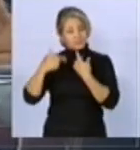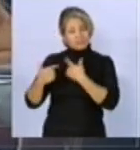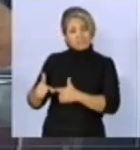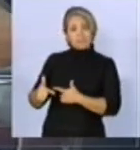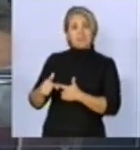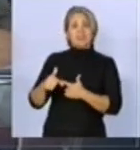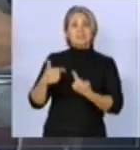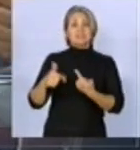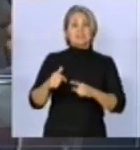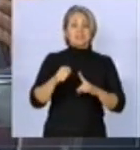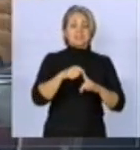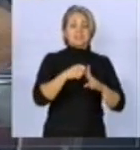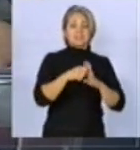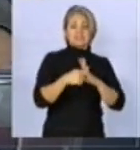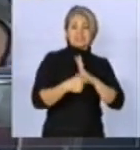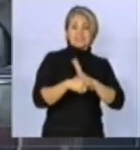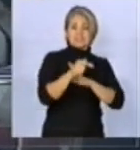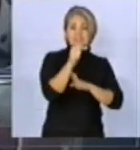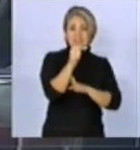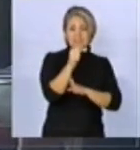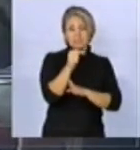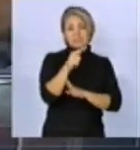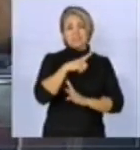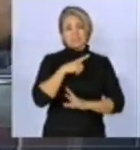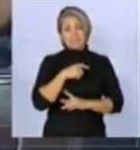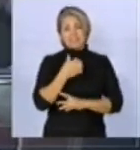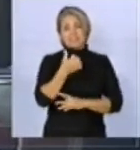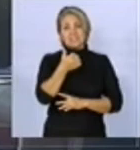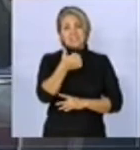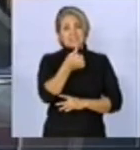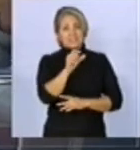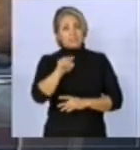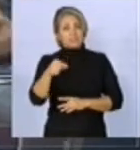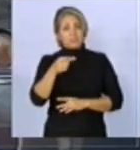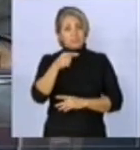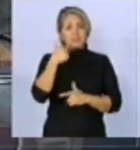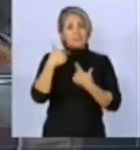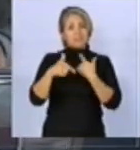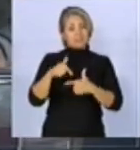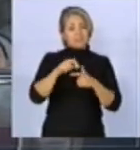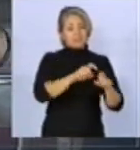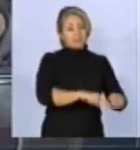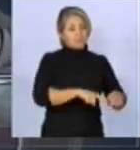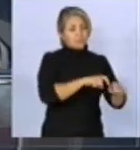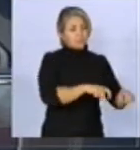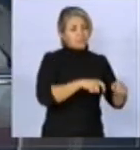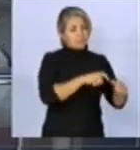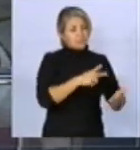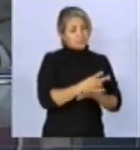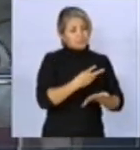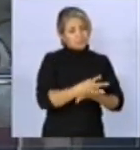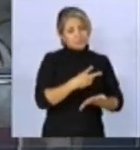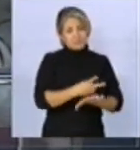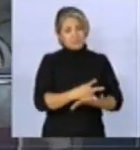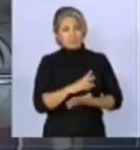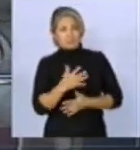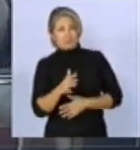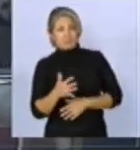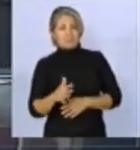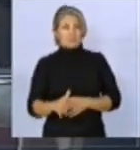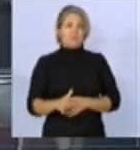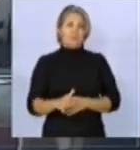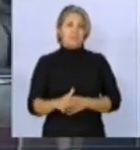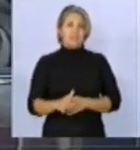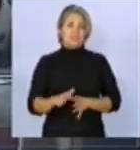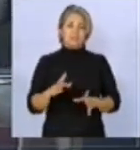anos ou sete meses dos 12 e tem 16 mil trabalhadores no campo que trabalham trabalham são permanentes é mais ou menos uma